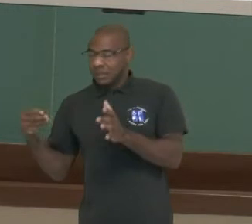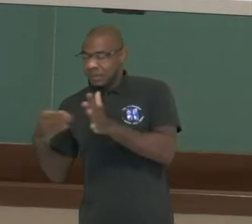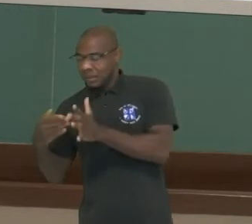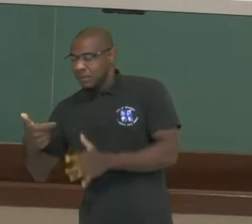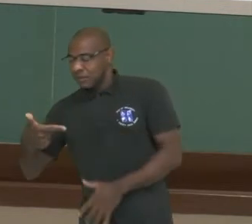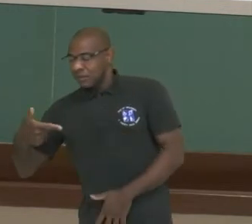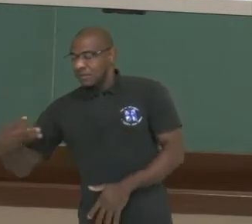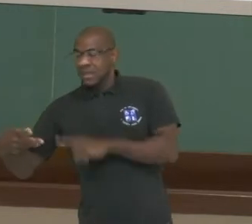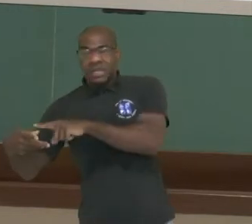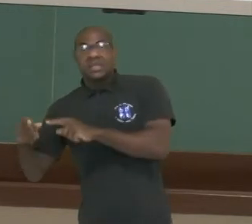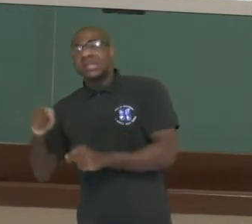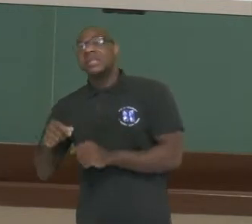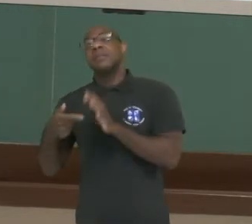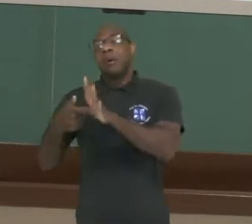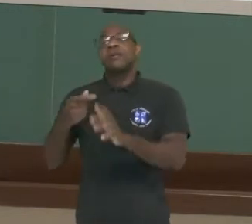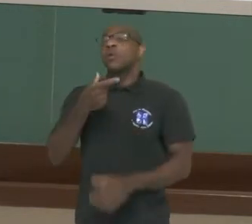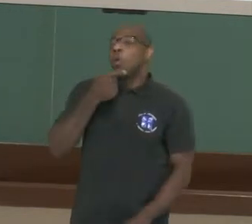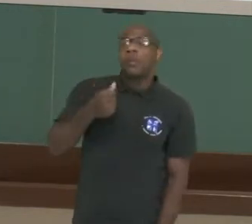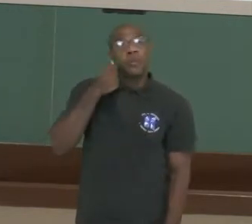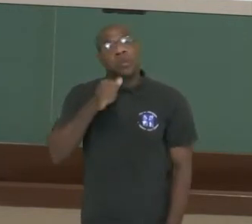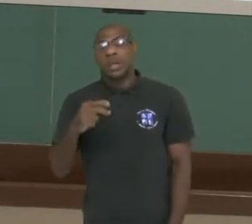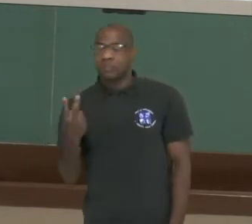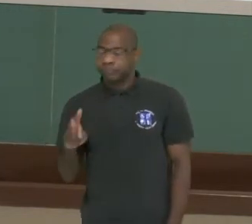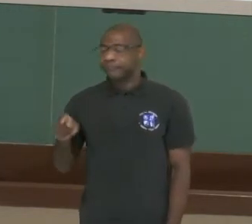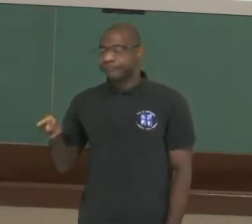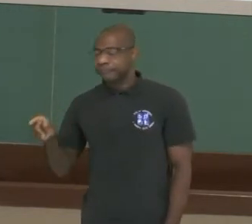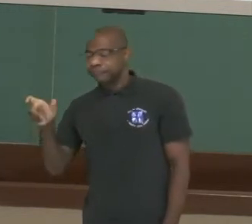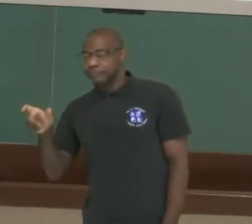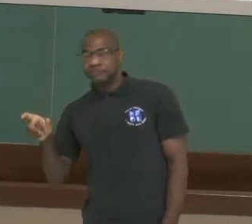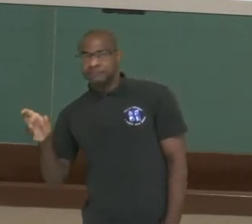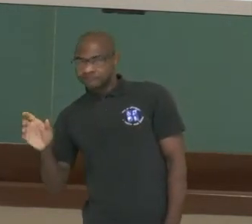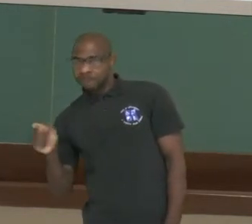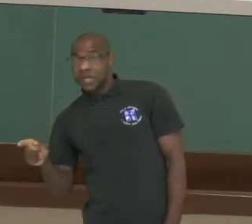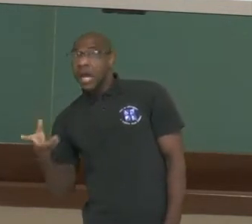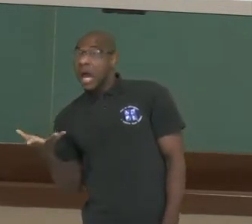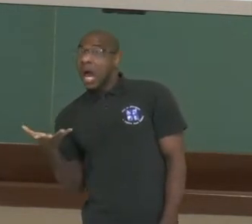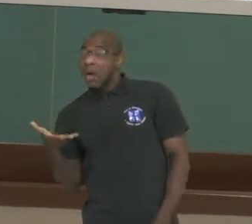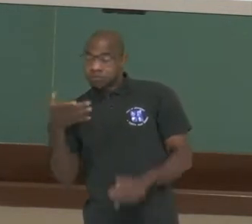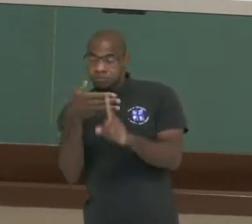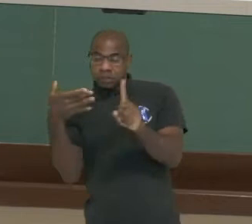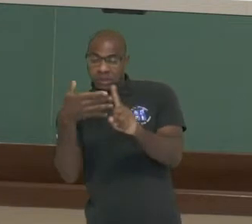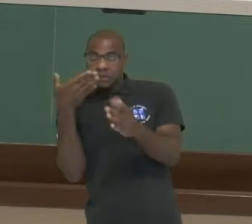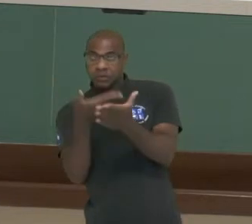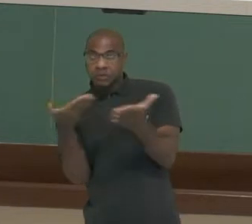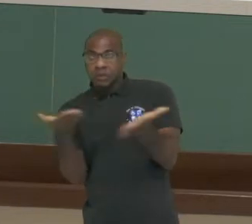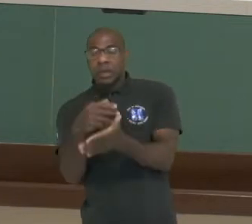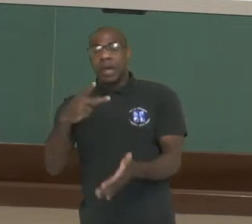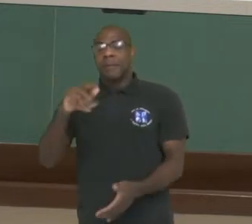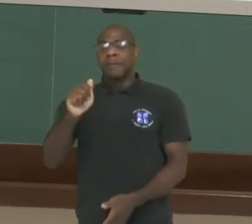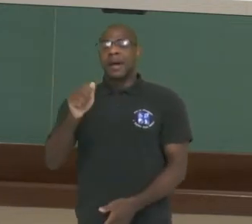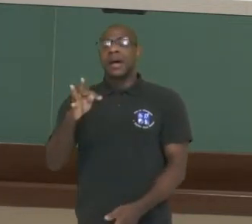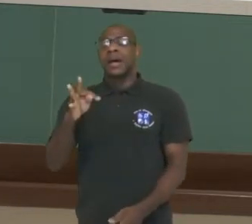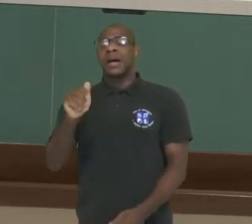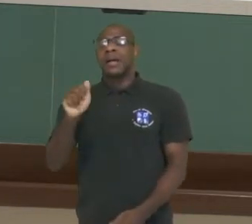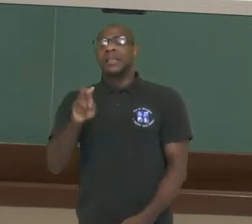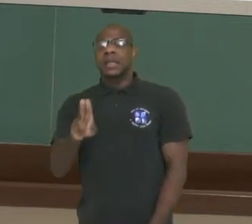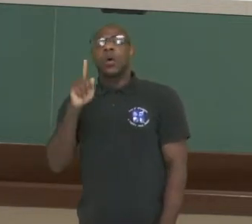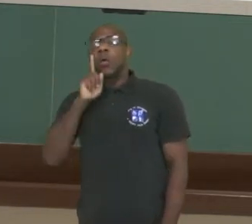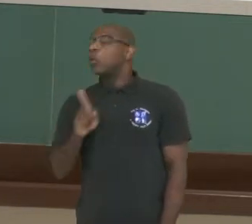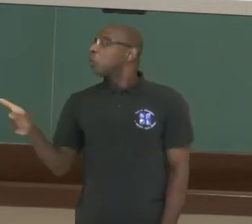menino ou uma menina. No caso desta síndrome que estamos estudando, de Patot, nós